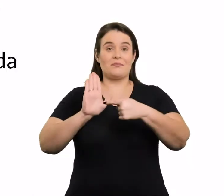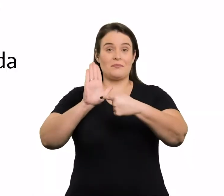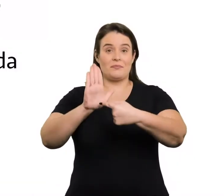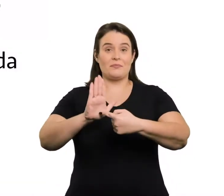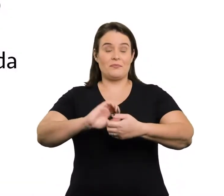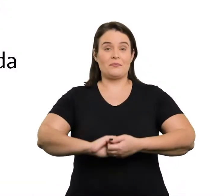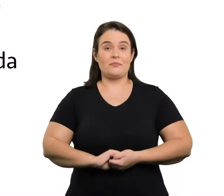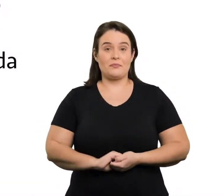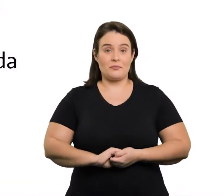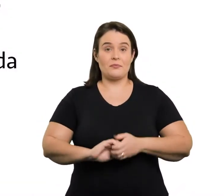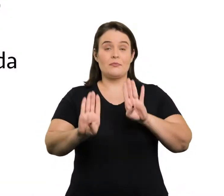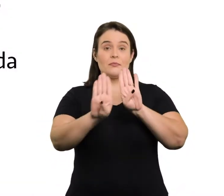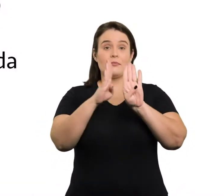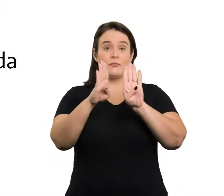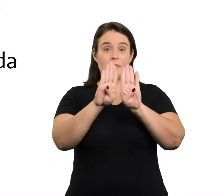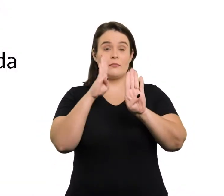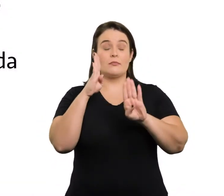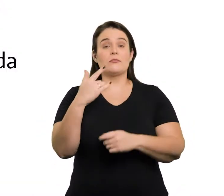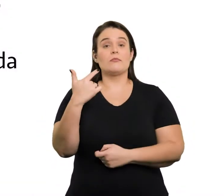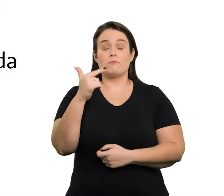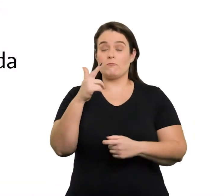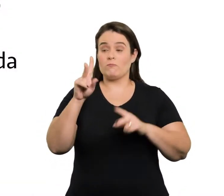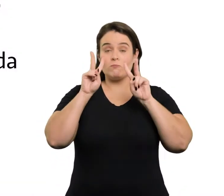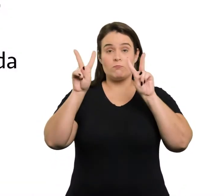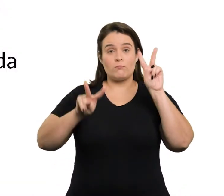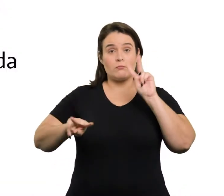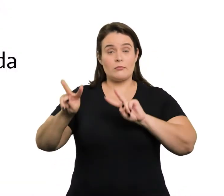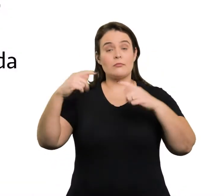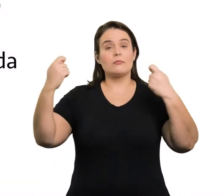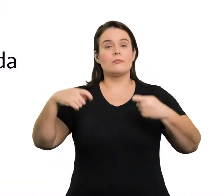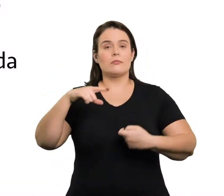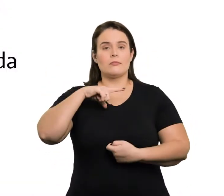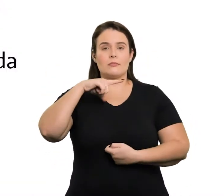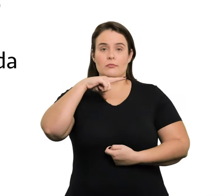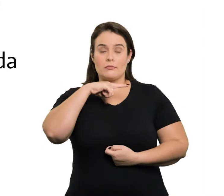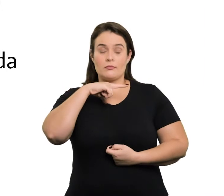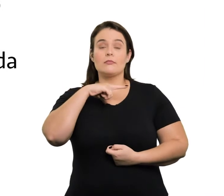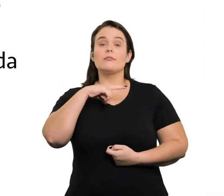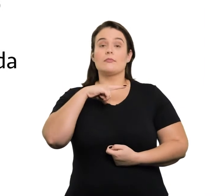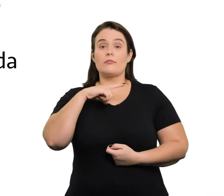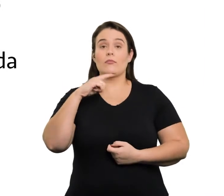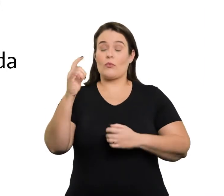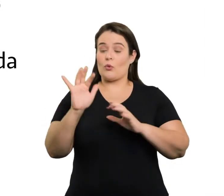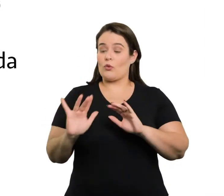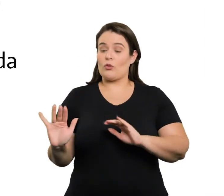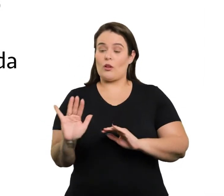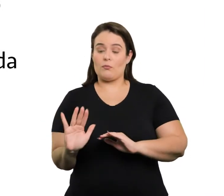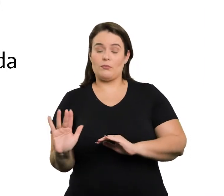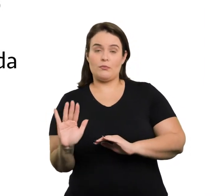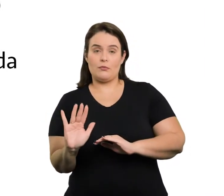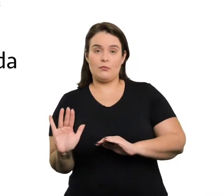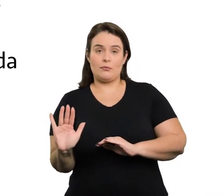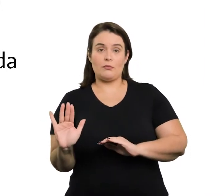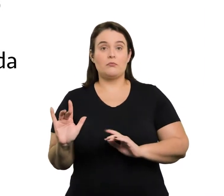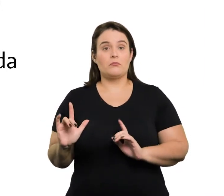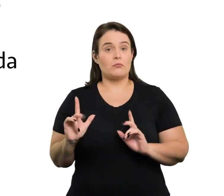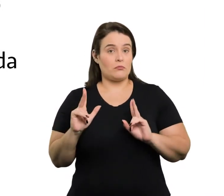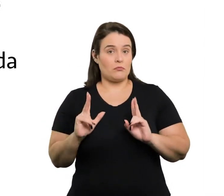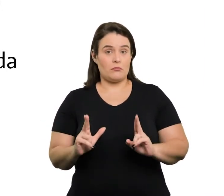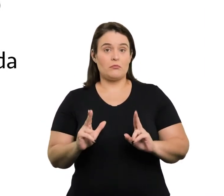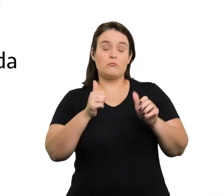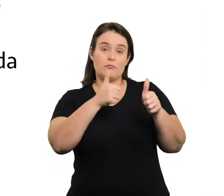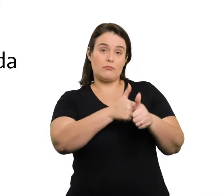Sinalização de portas. As portas que contêm sinalização visual devem possuir equivalente